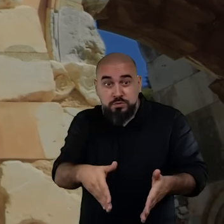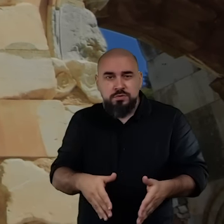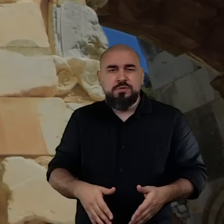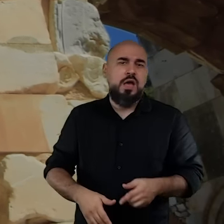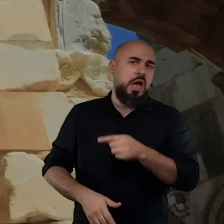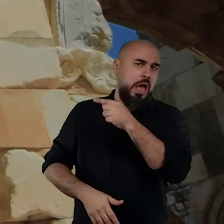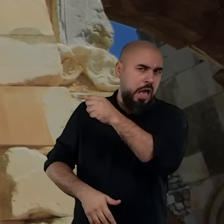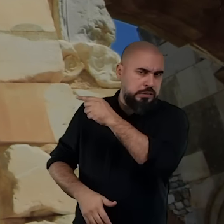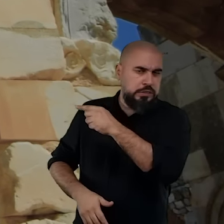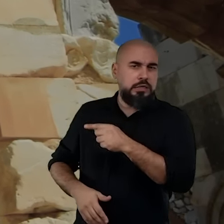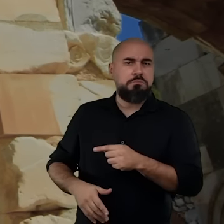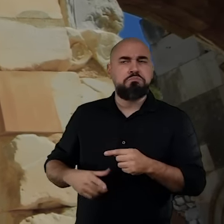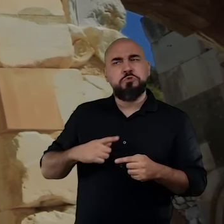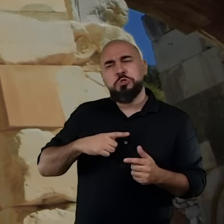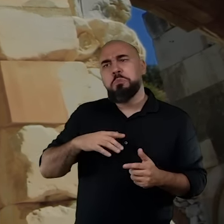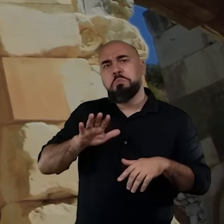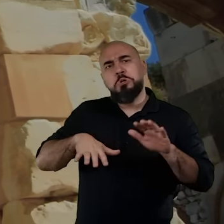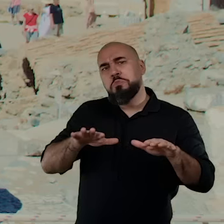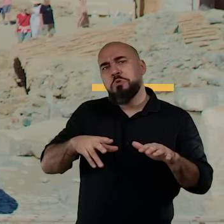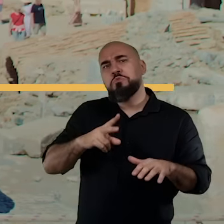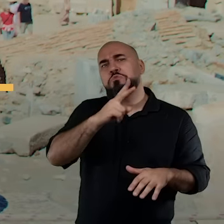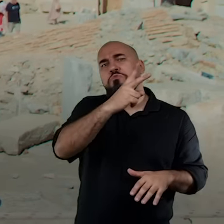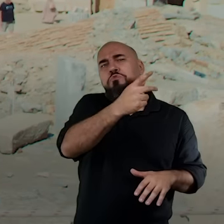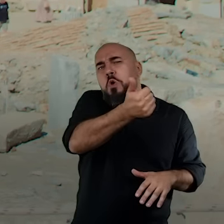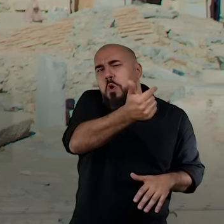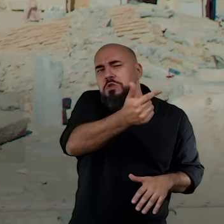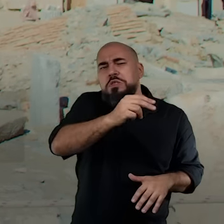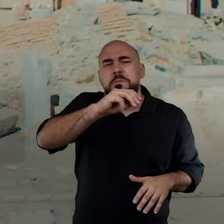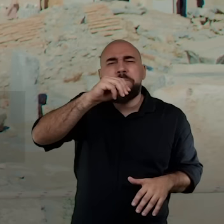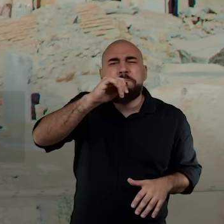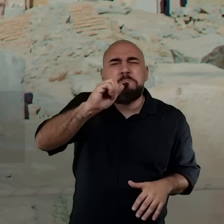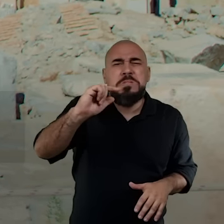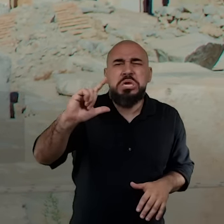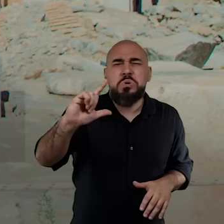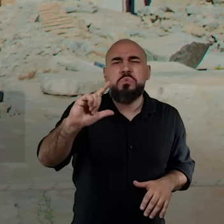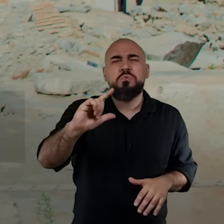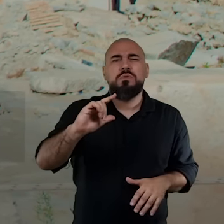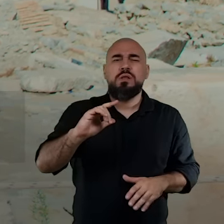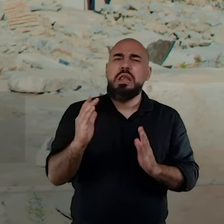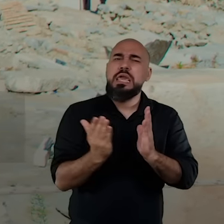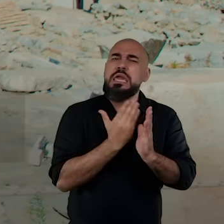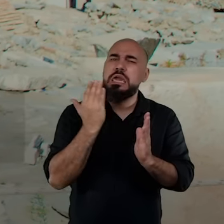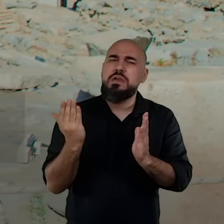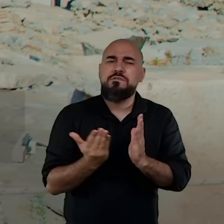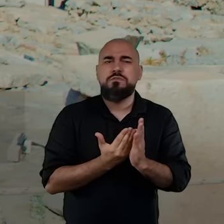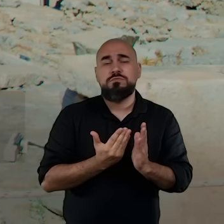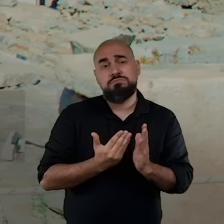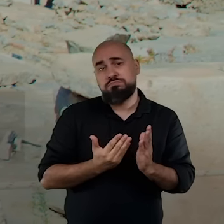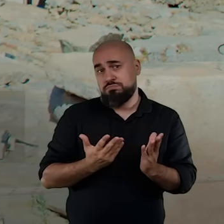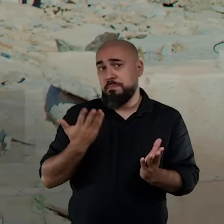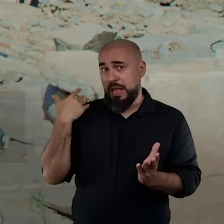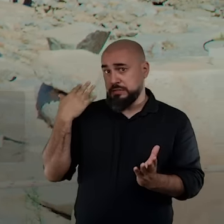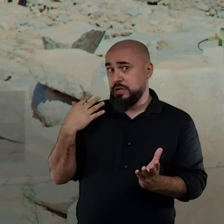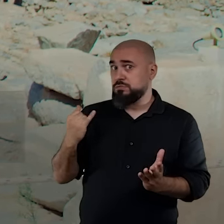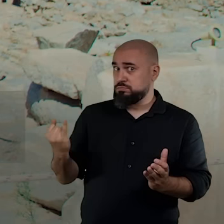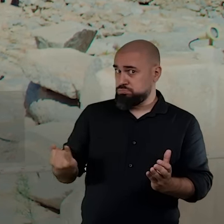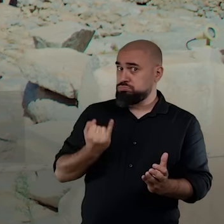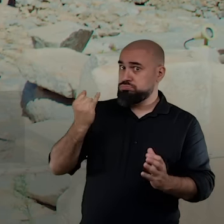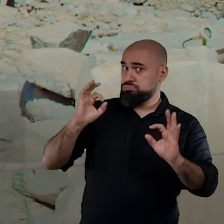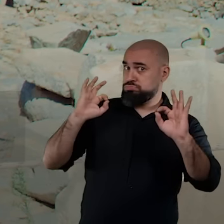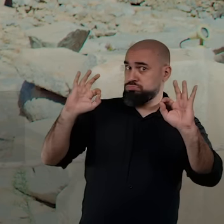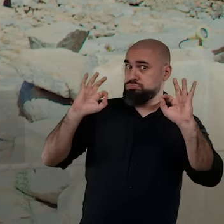aqui abrigava pelo menos uma coleção de 12 mil livros, o que era uma grande obra na época